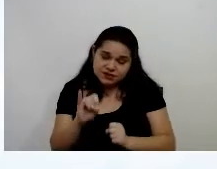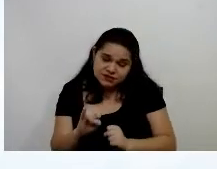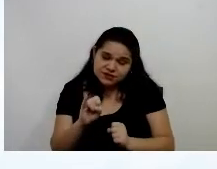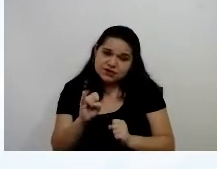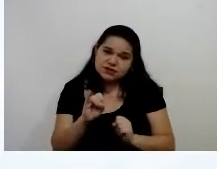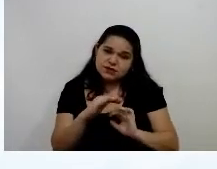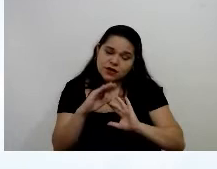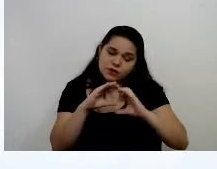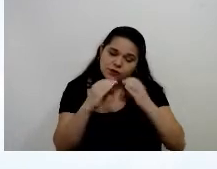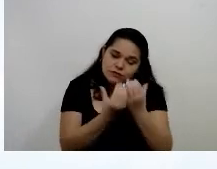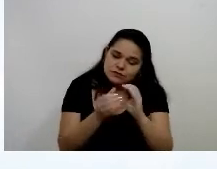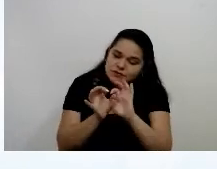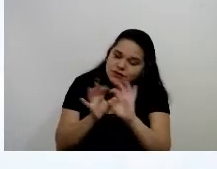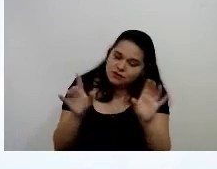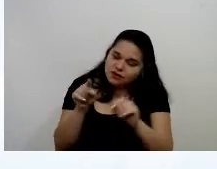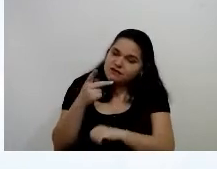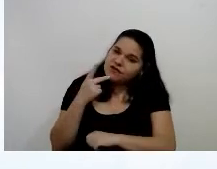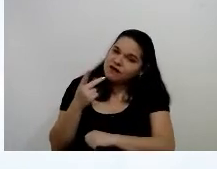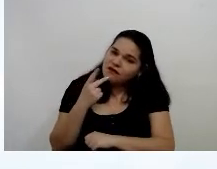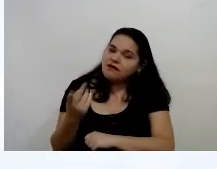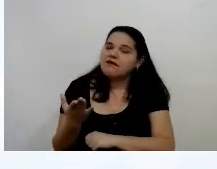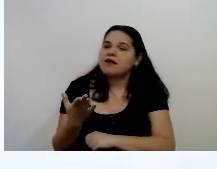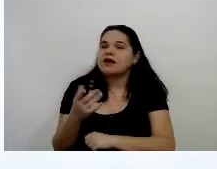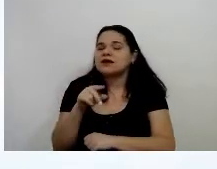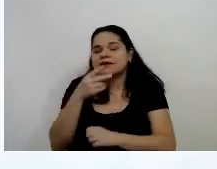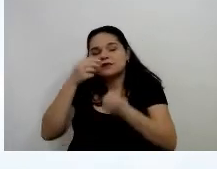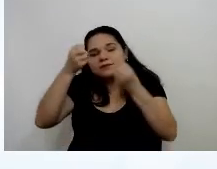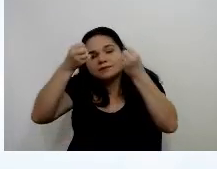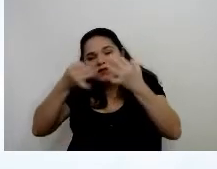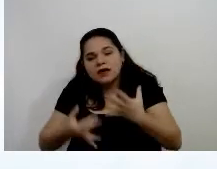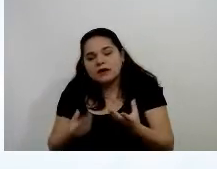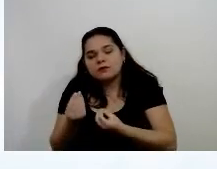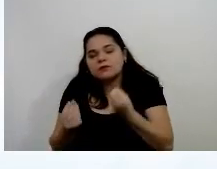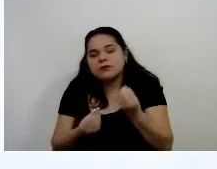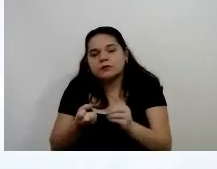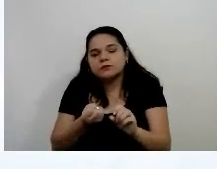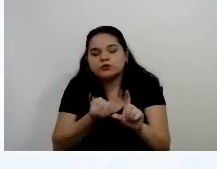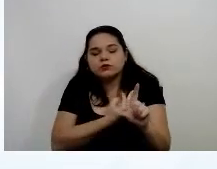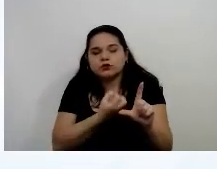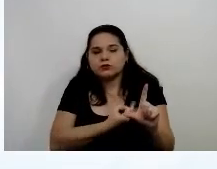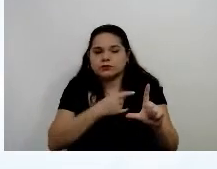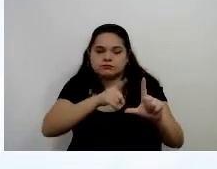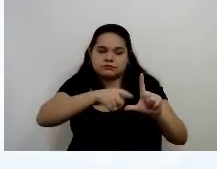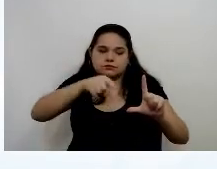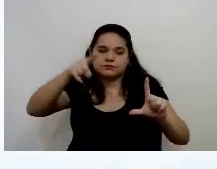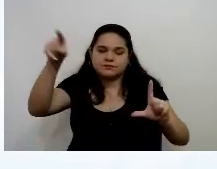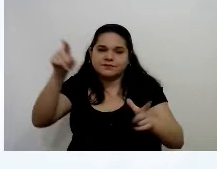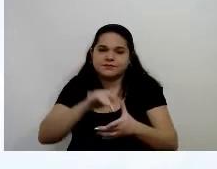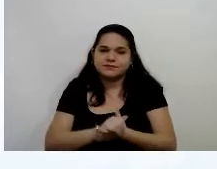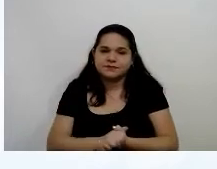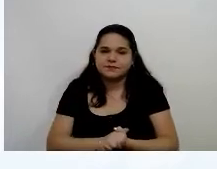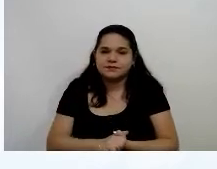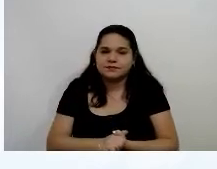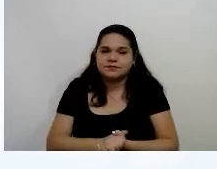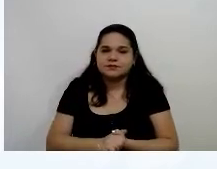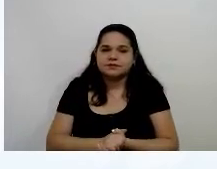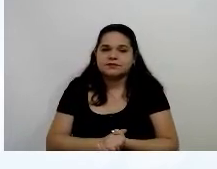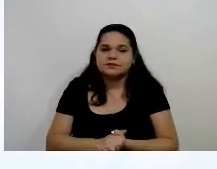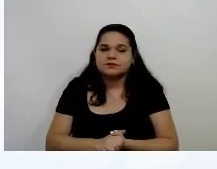falar um pouco sobre as incidências na categoria. Ok. Então, com a